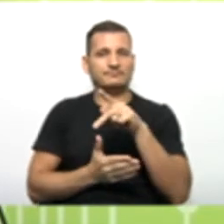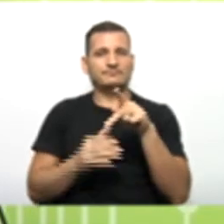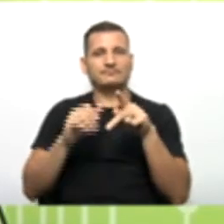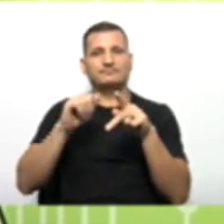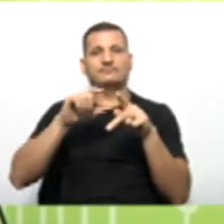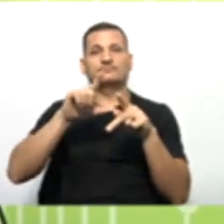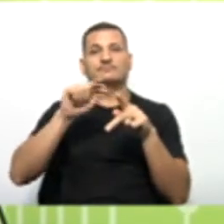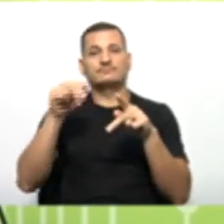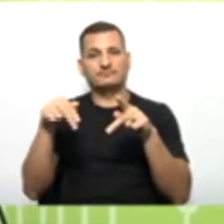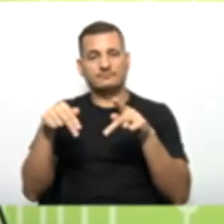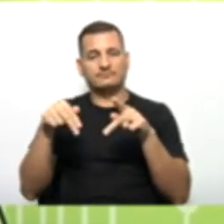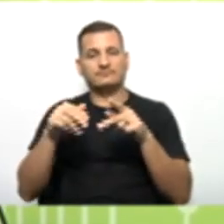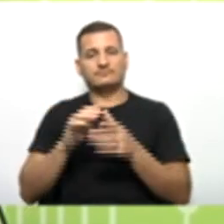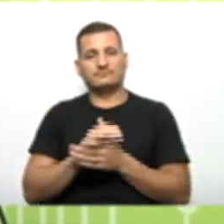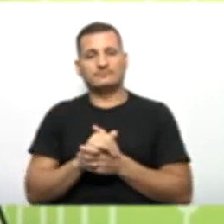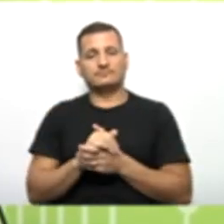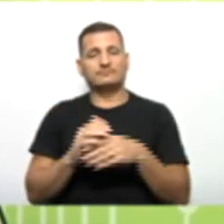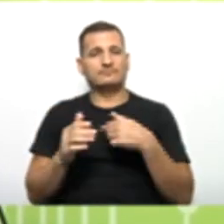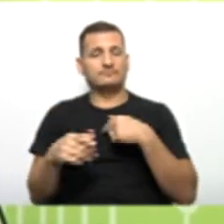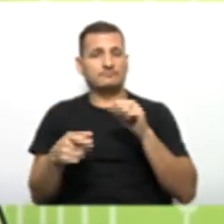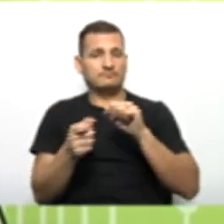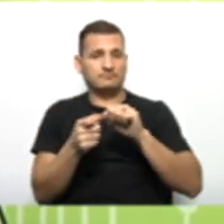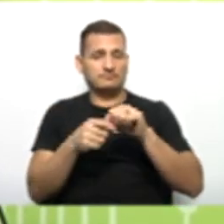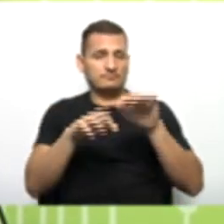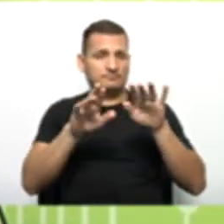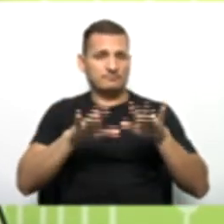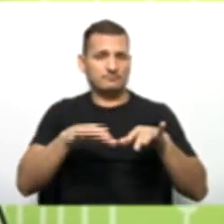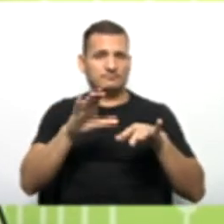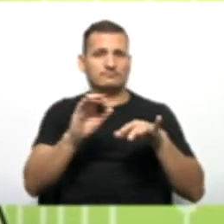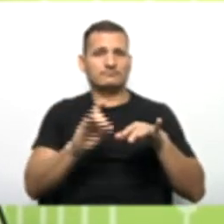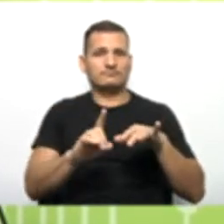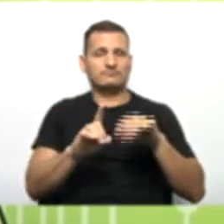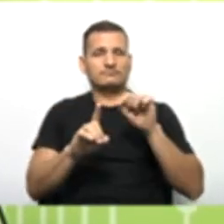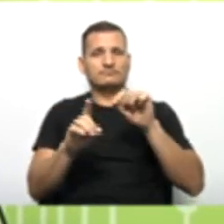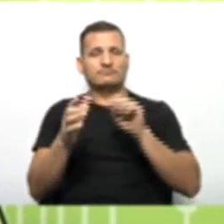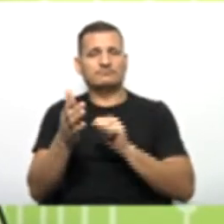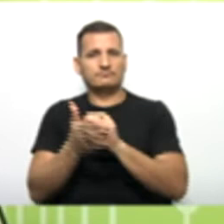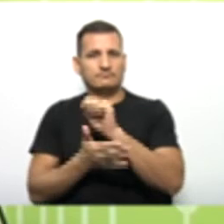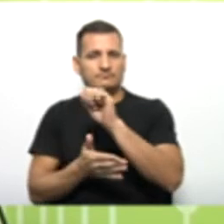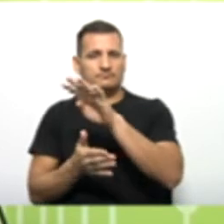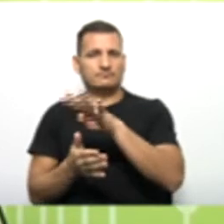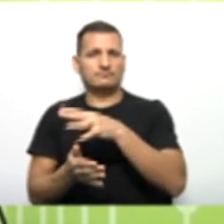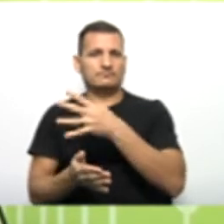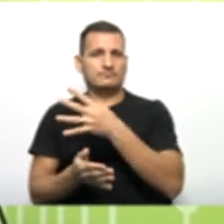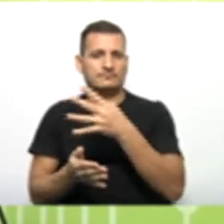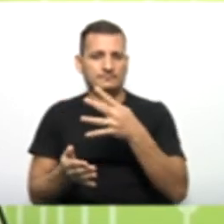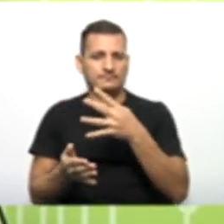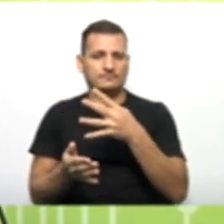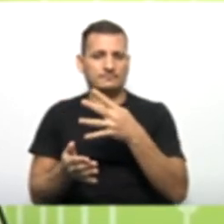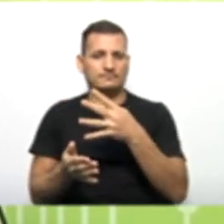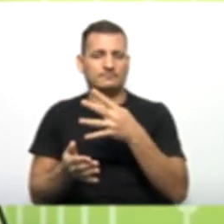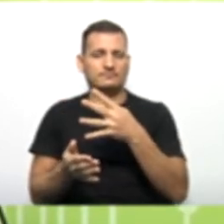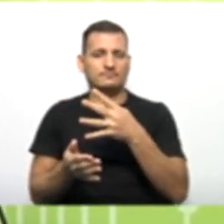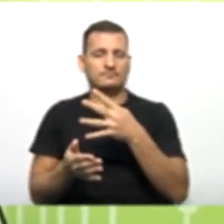fazer o script de excluir tabela de excluir